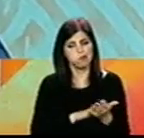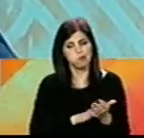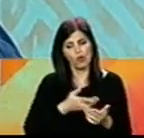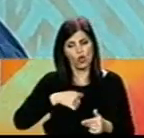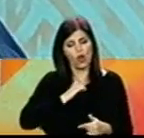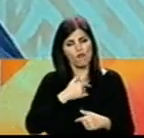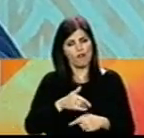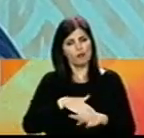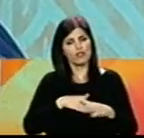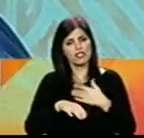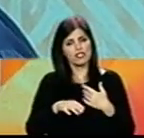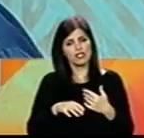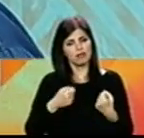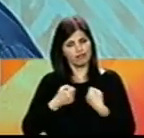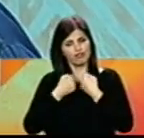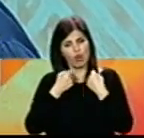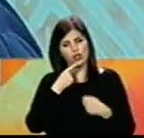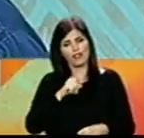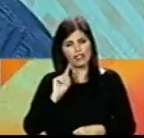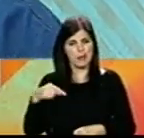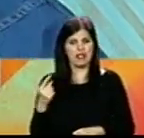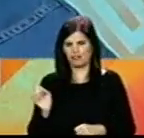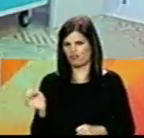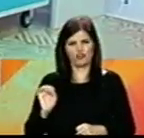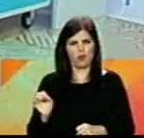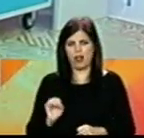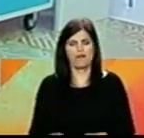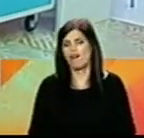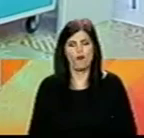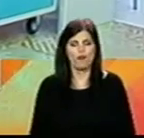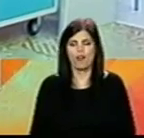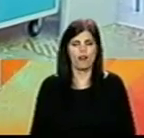fazer um duelo novamente amanhã.